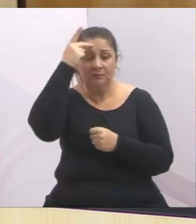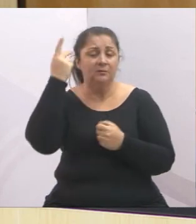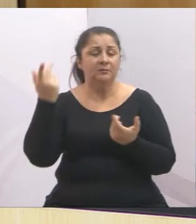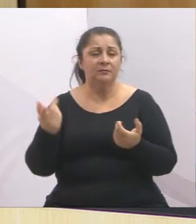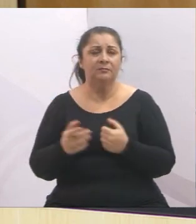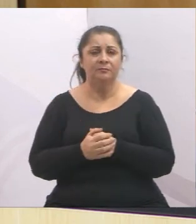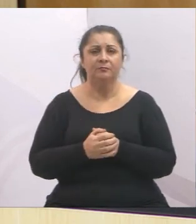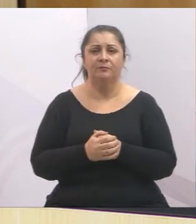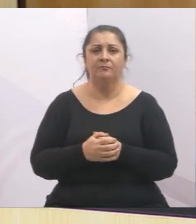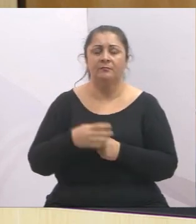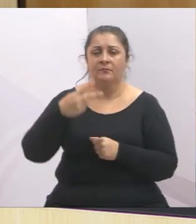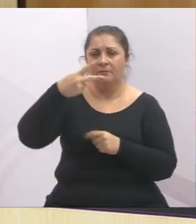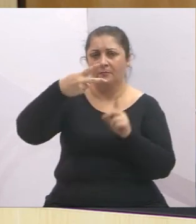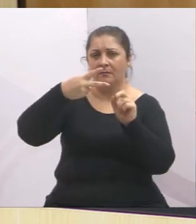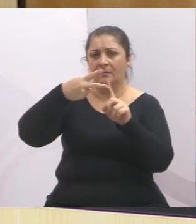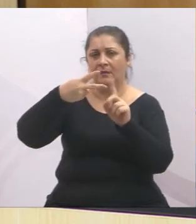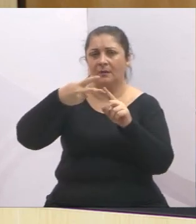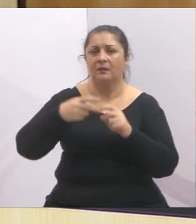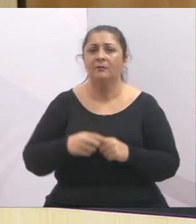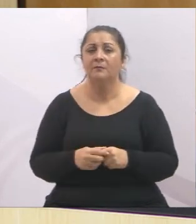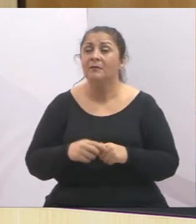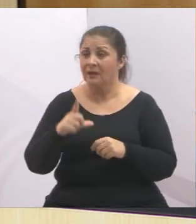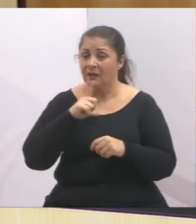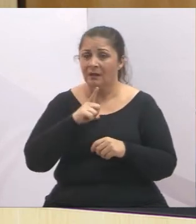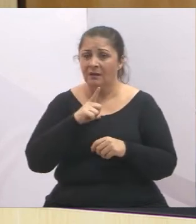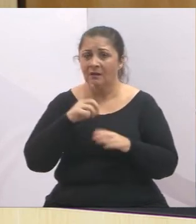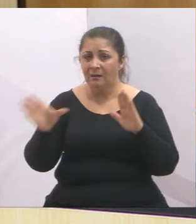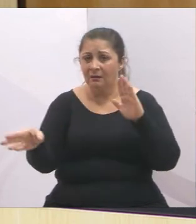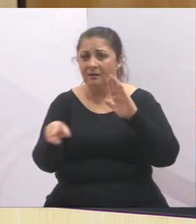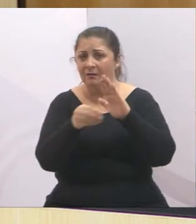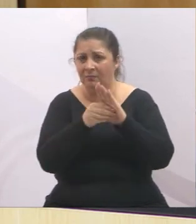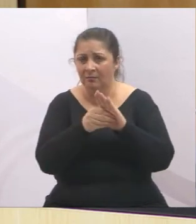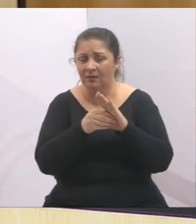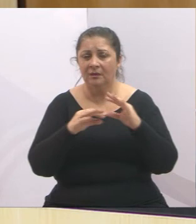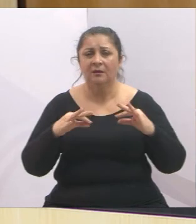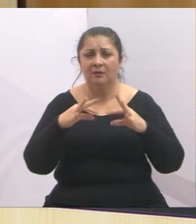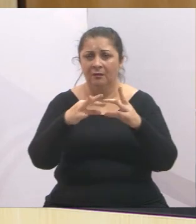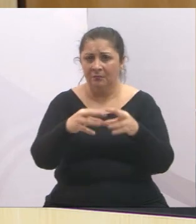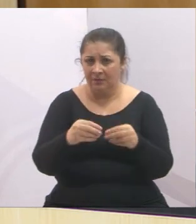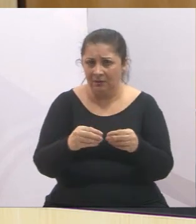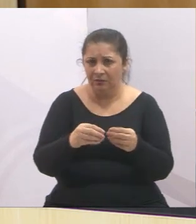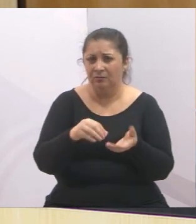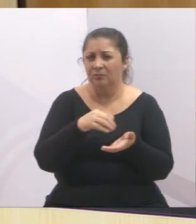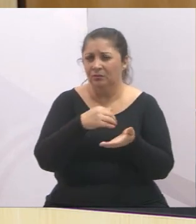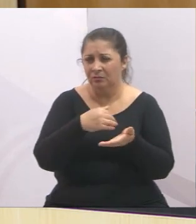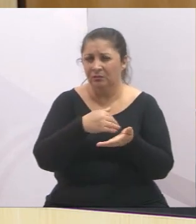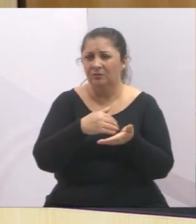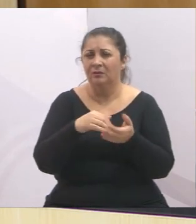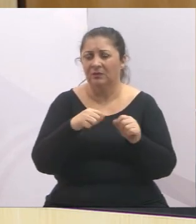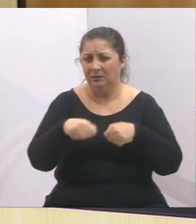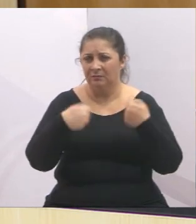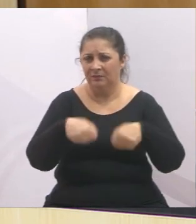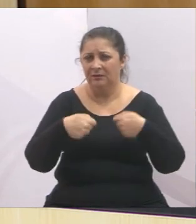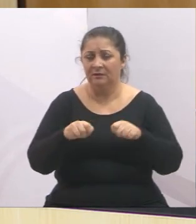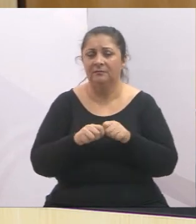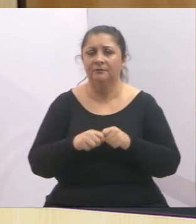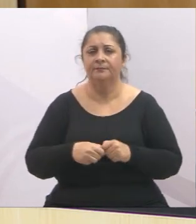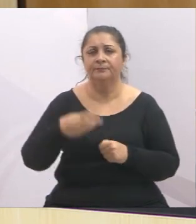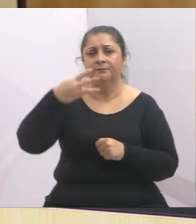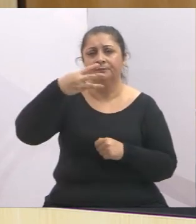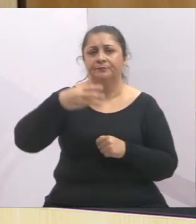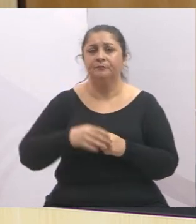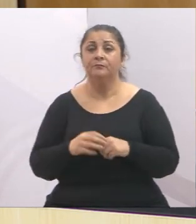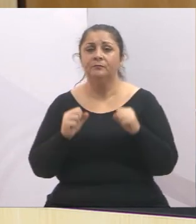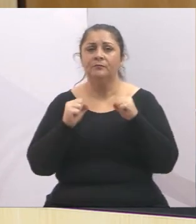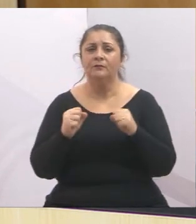incêndio. Segundo, há indícios de emenda para os serviços complementares apresentados, incluindo áreas de lazer? Terceiro, há a